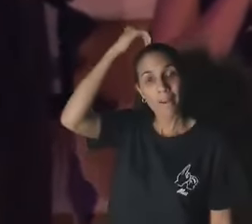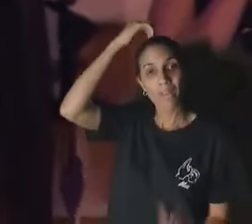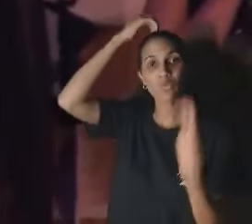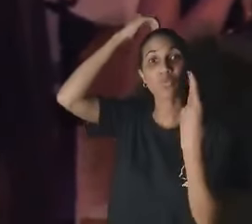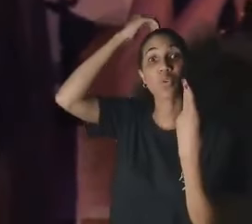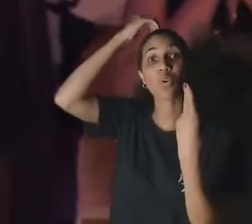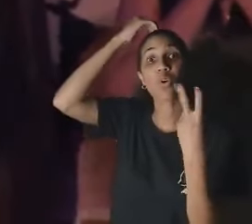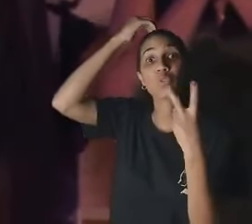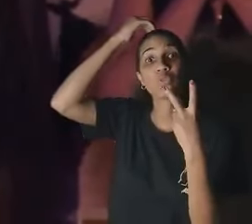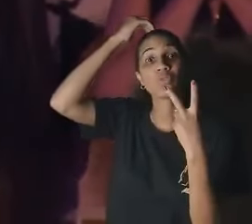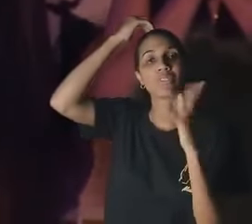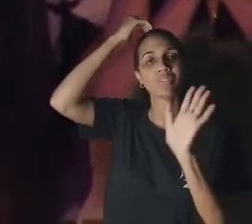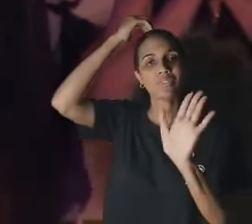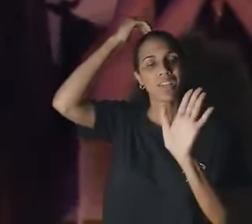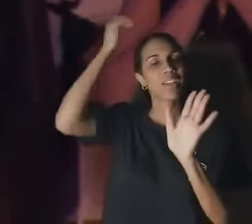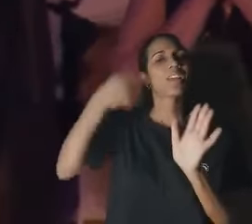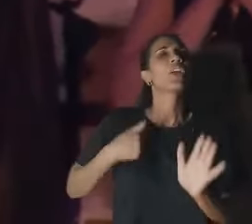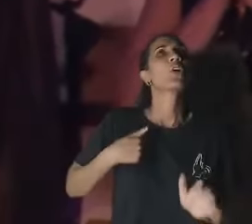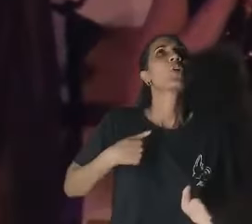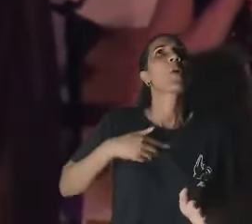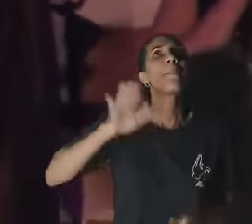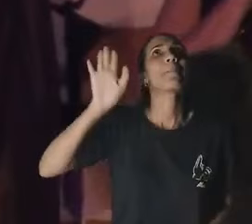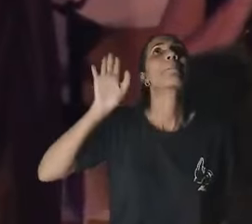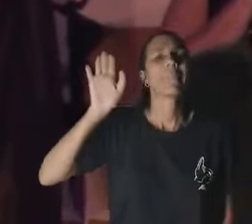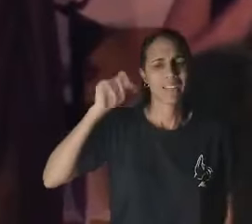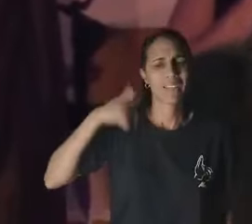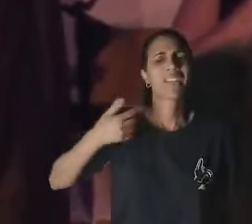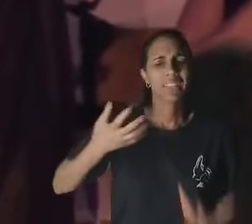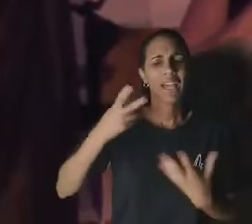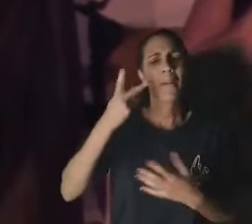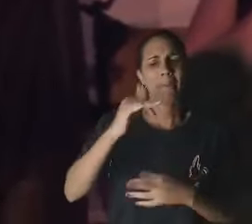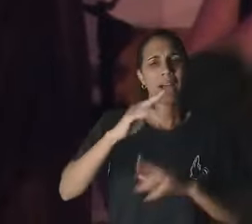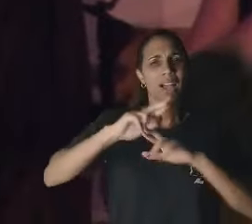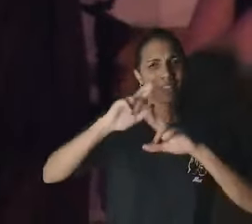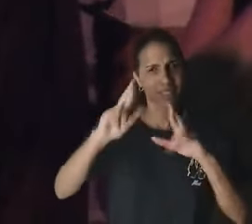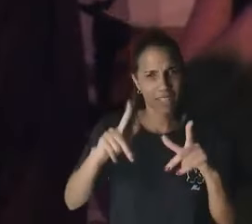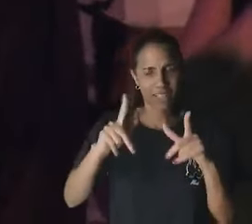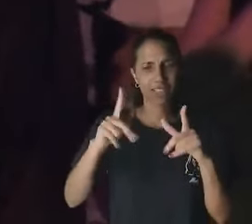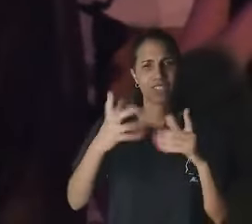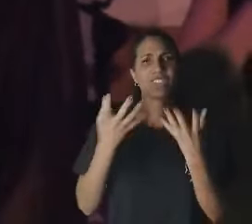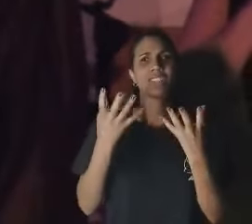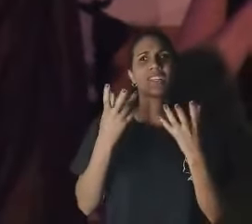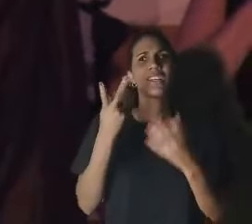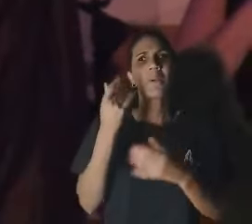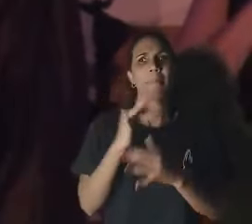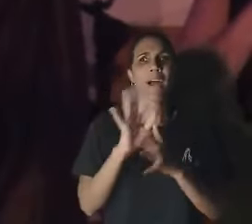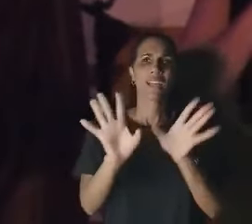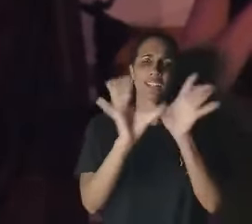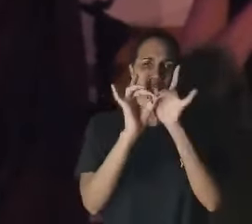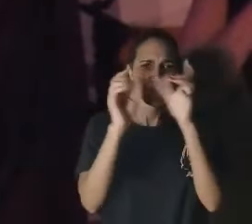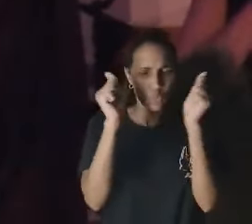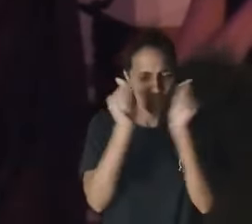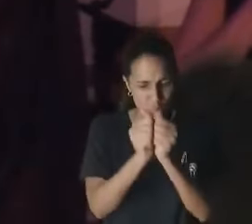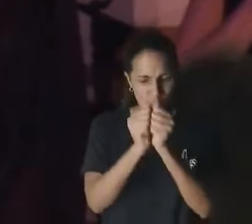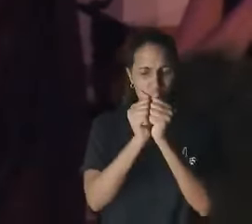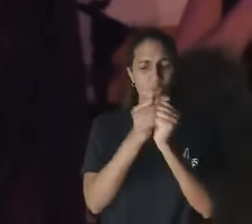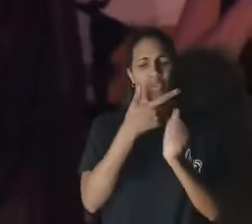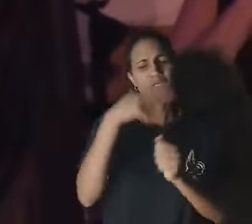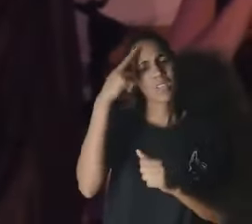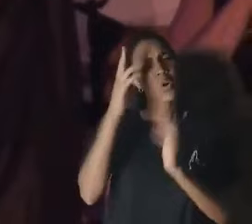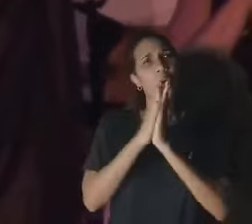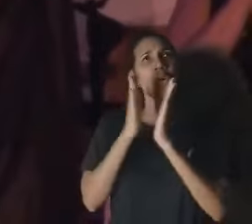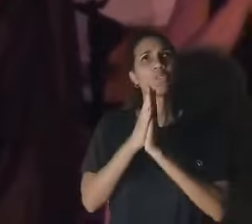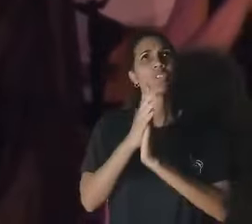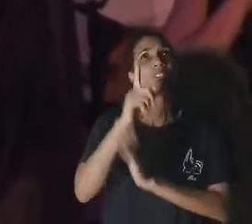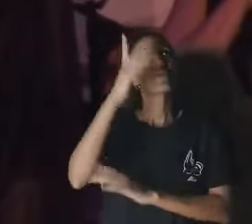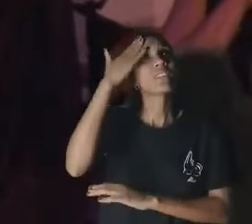Mas eu prometo, Senhor, eu quero ser um pai presente. Oh, Senhor, Tu sabe de todas